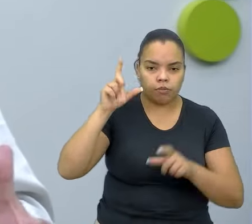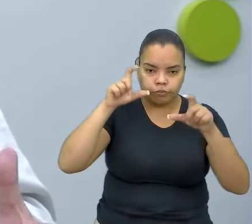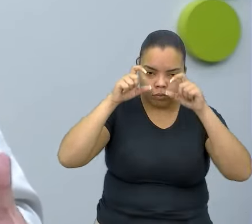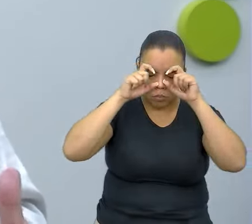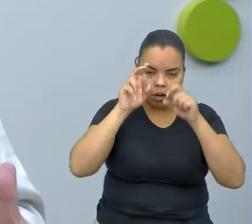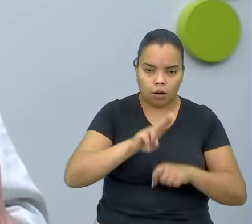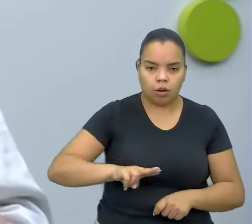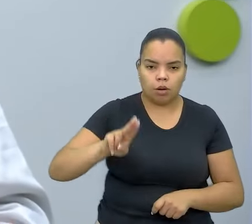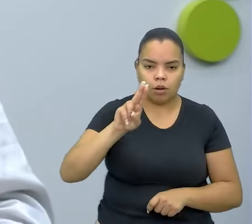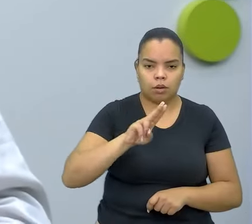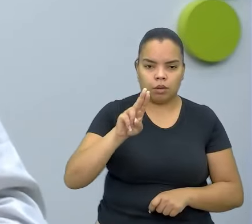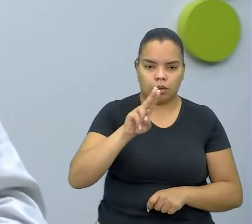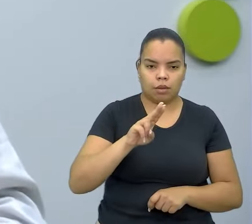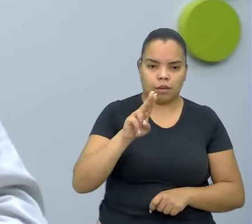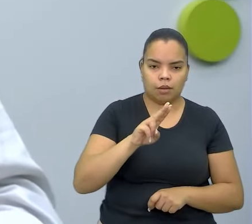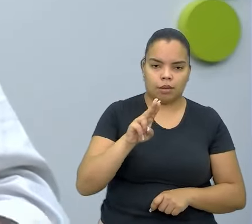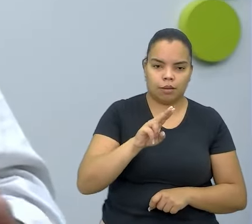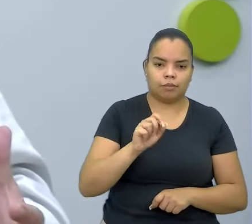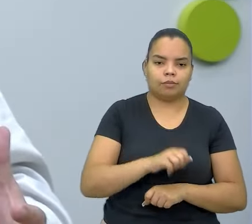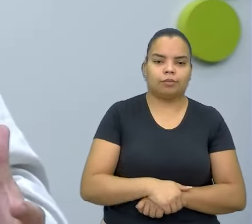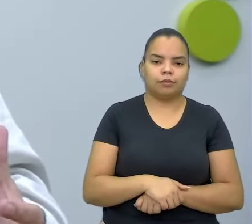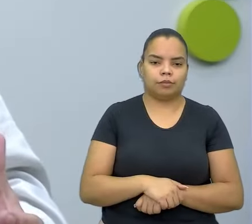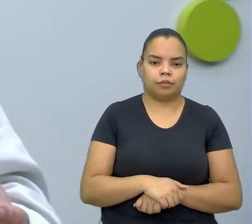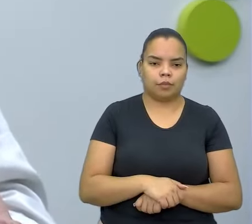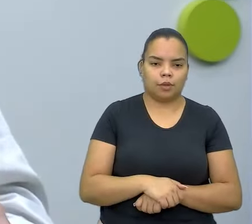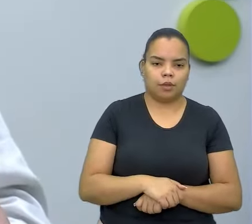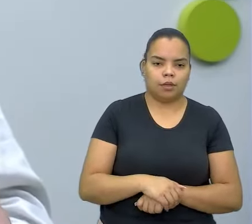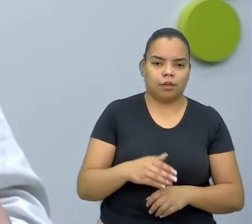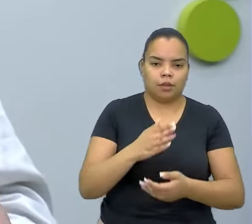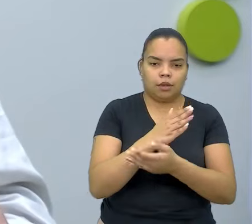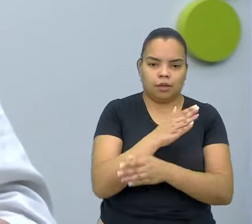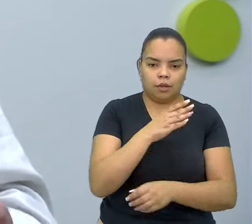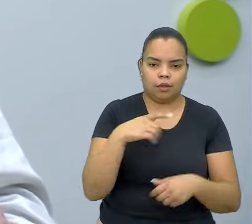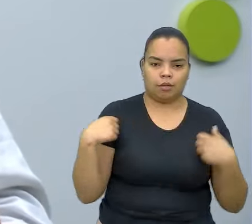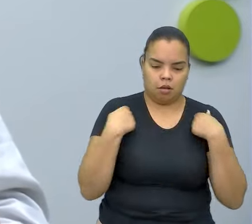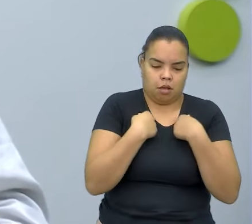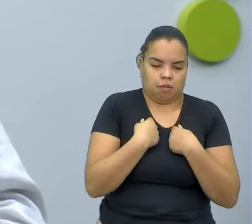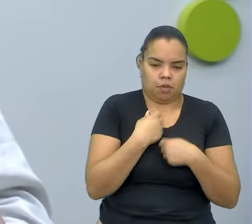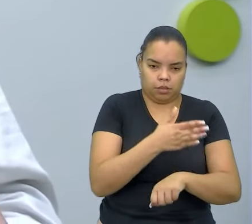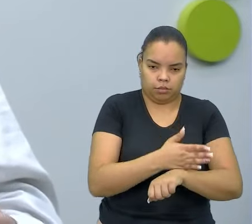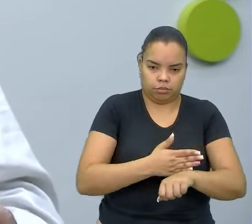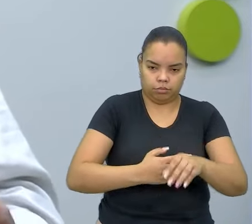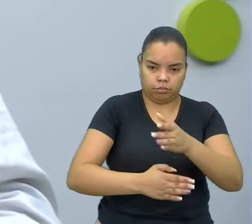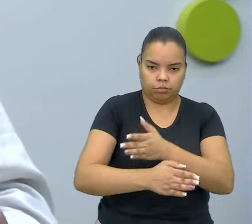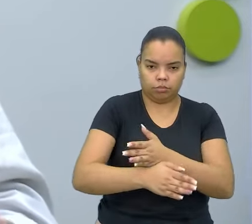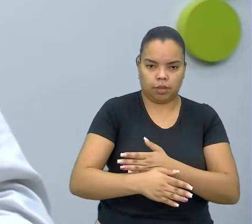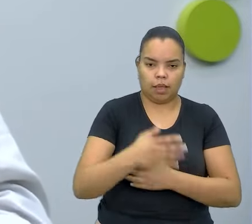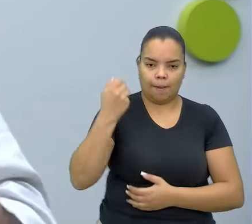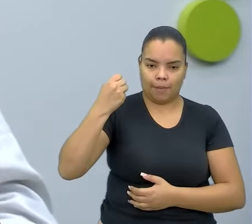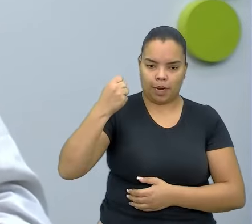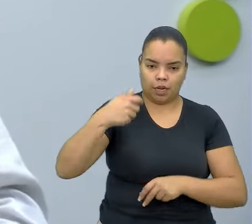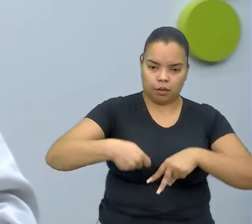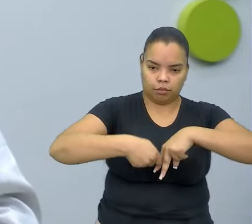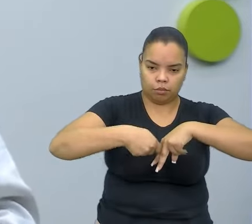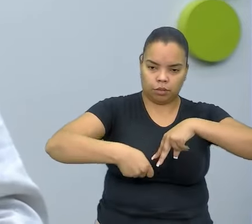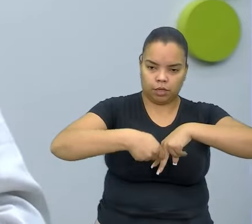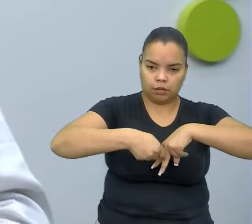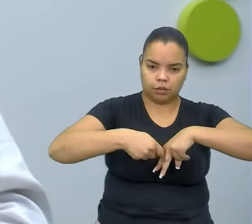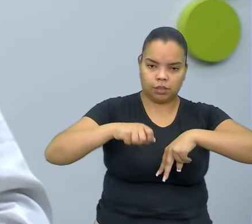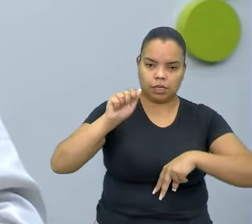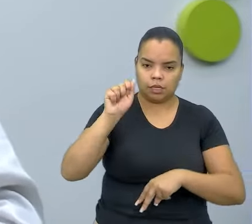de miopia e astigmatismo. Estou vestindo uma camisa social branca, uma calça jeans e um par de